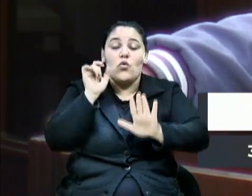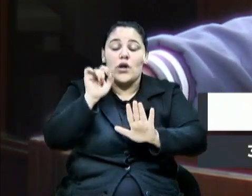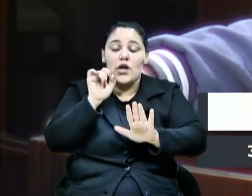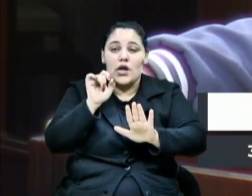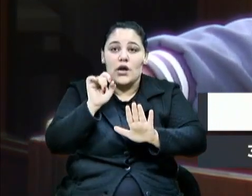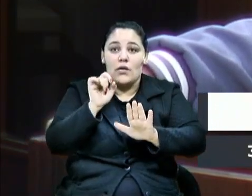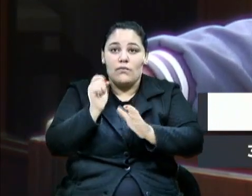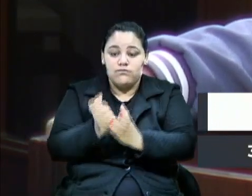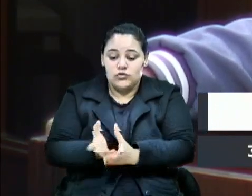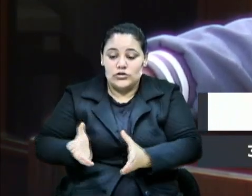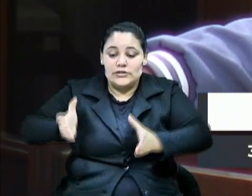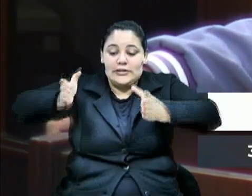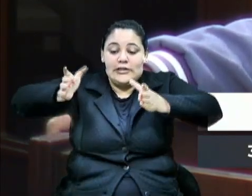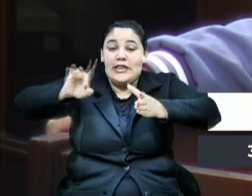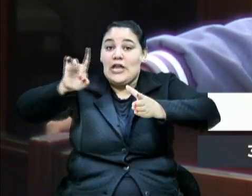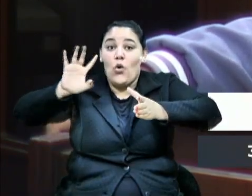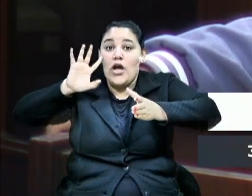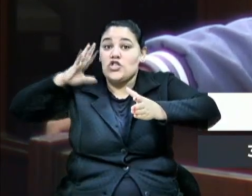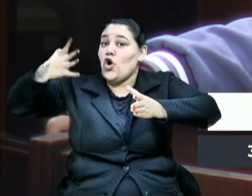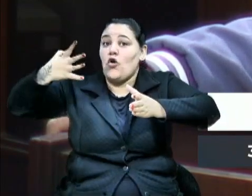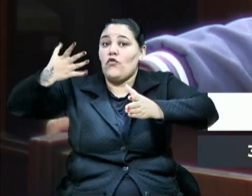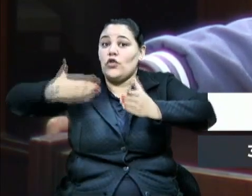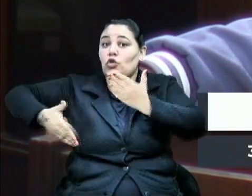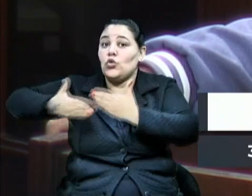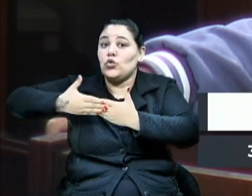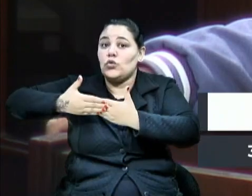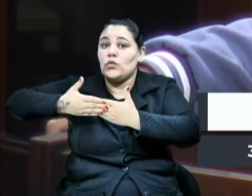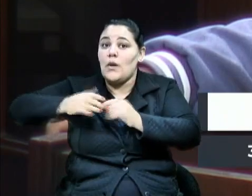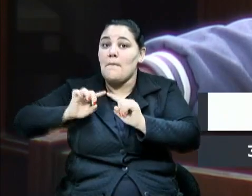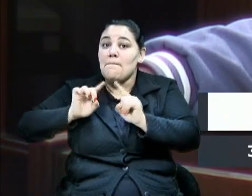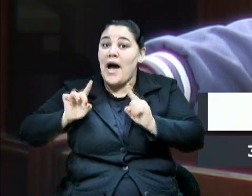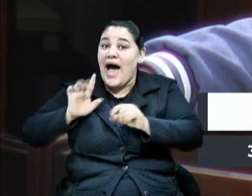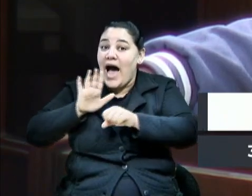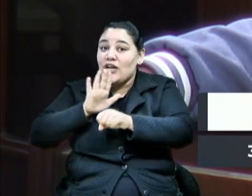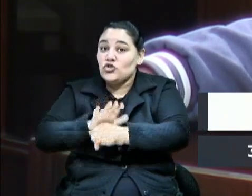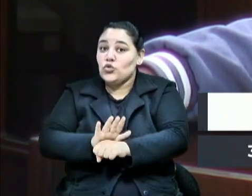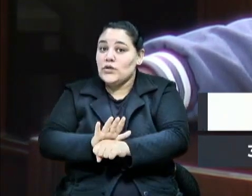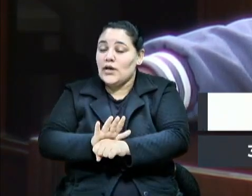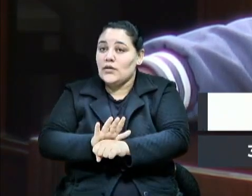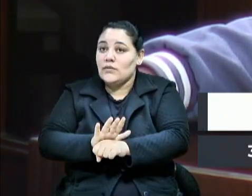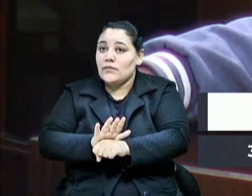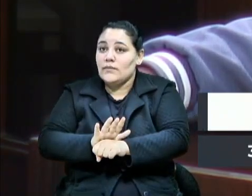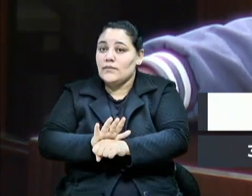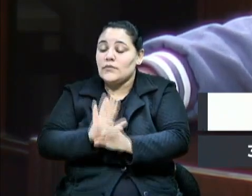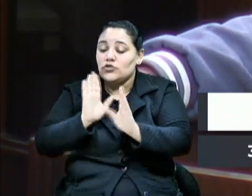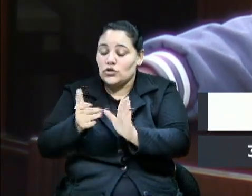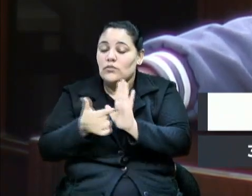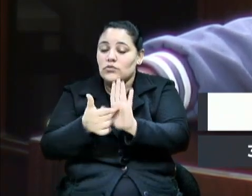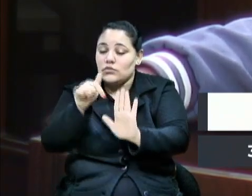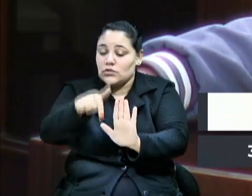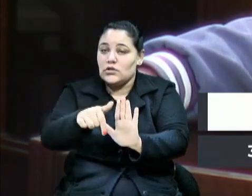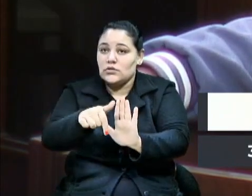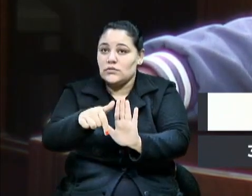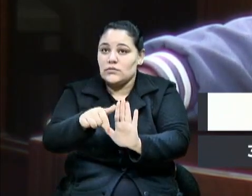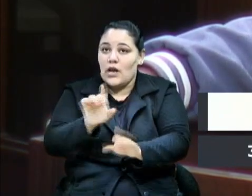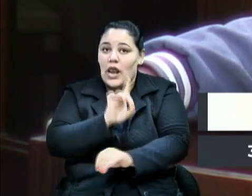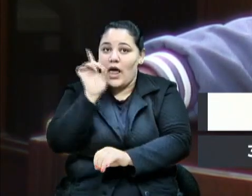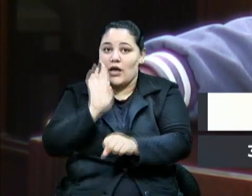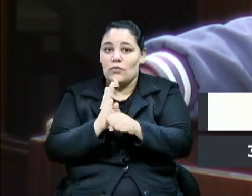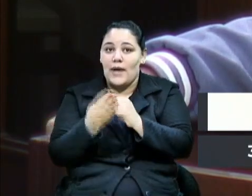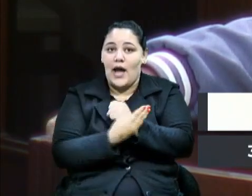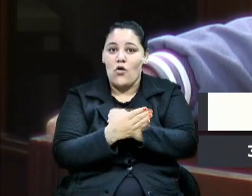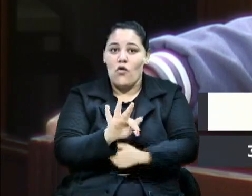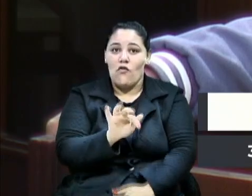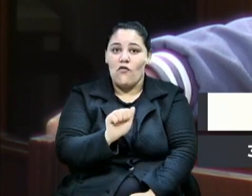os tanques não é a solução definitiva, mas é um paliativo muito forte, já mostrou na nossa cidade, lá no Fátima Baixa,